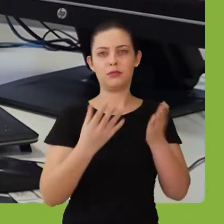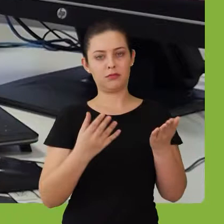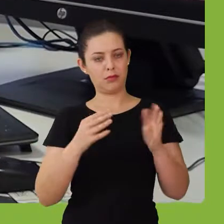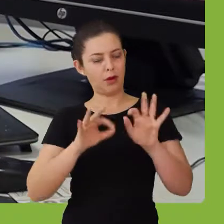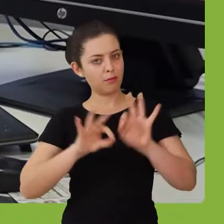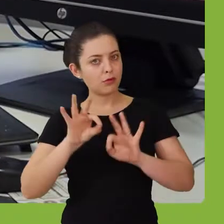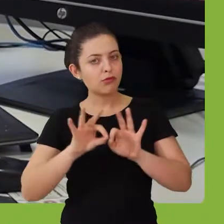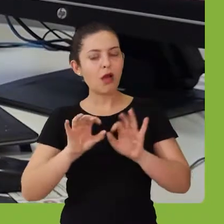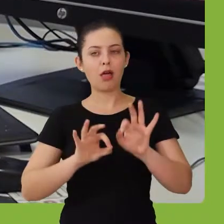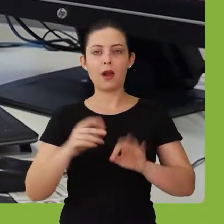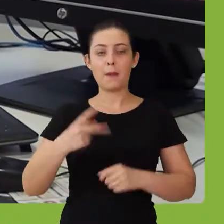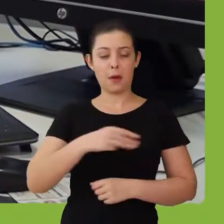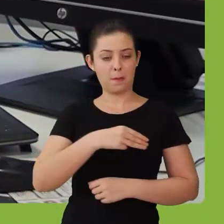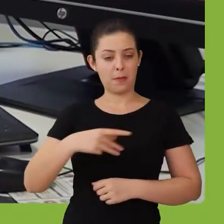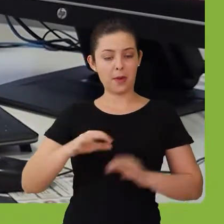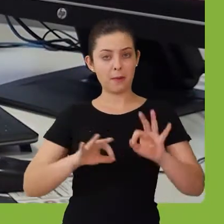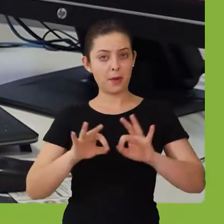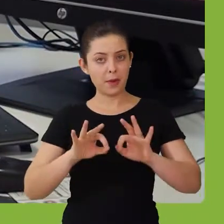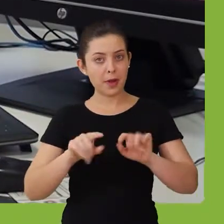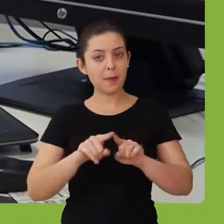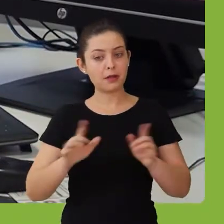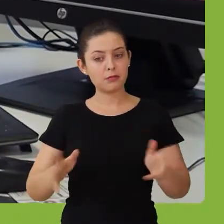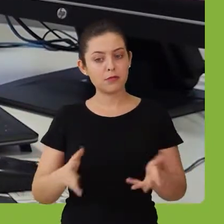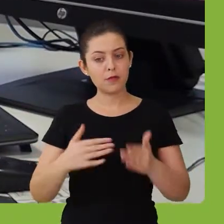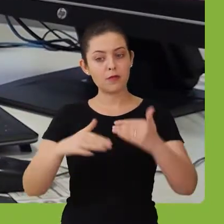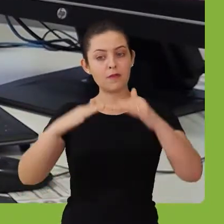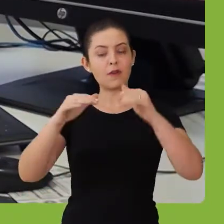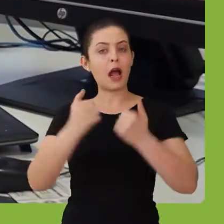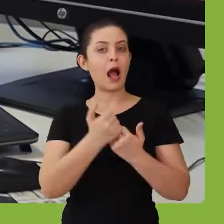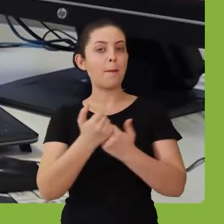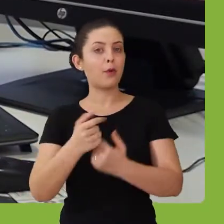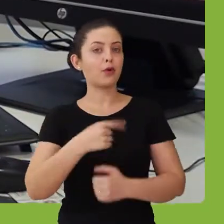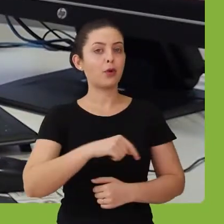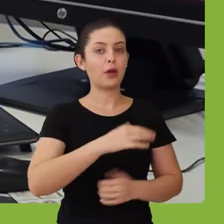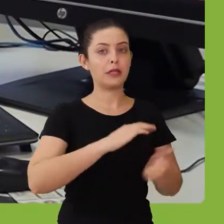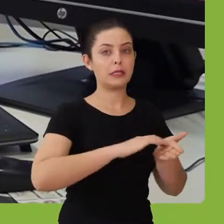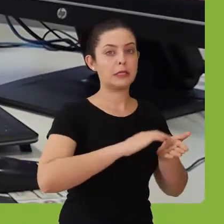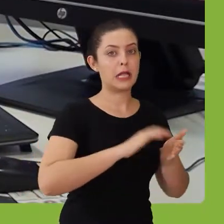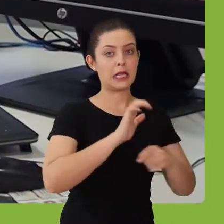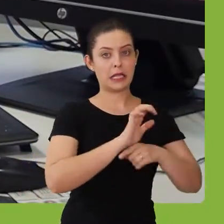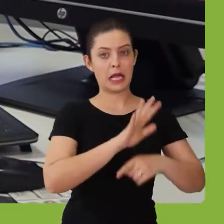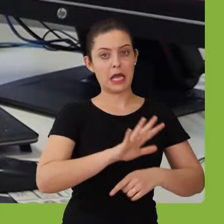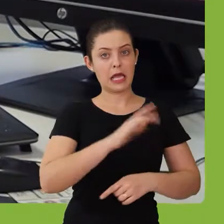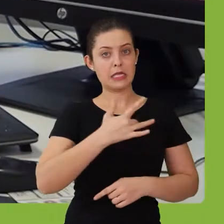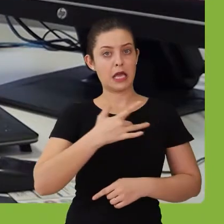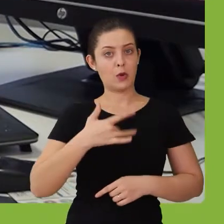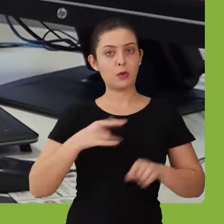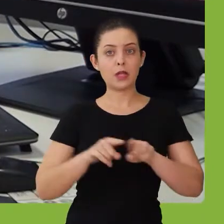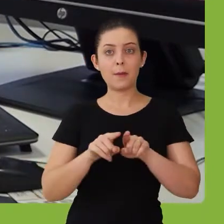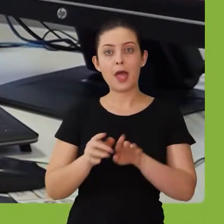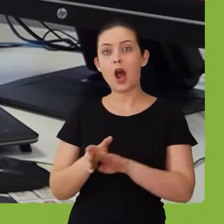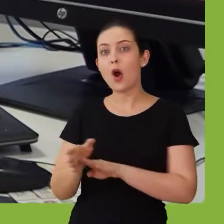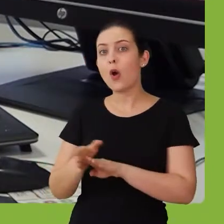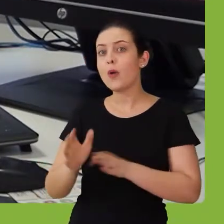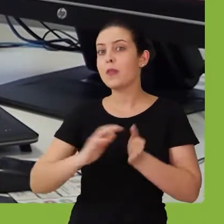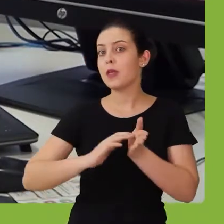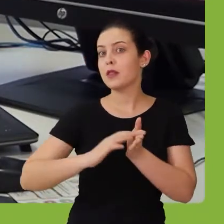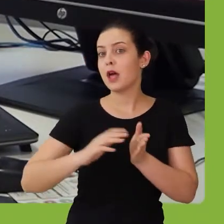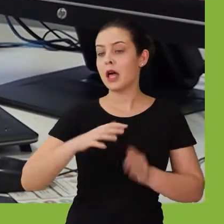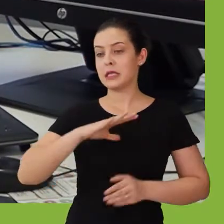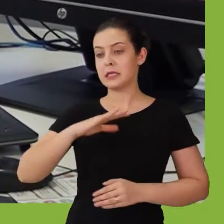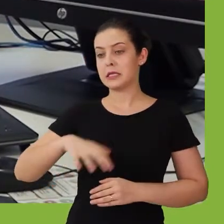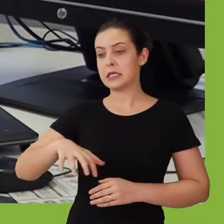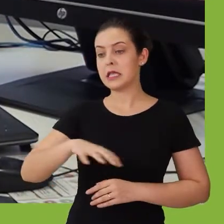estruturado pelo ministério público mas desenvolvido com apoio da secretaria estadual da saúde do conselho de secretarias municipais